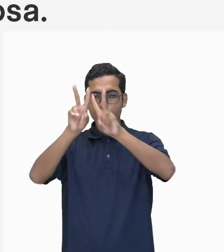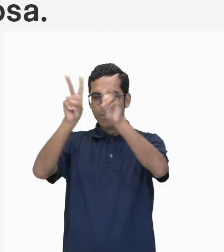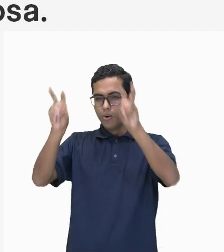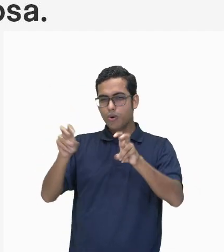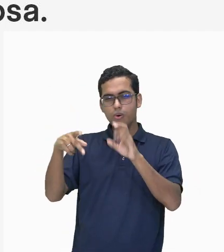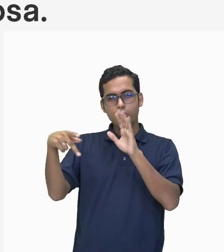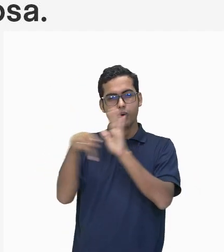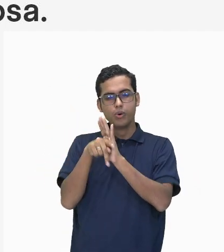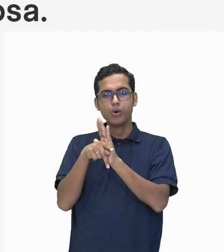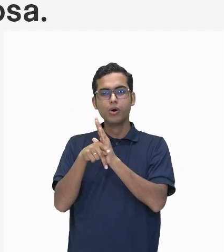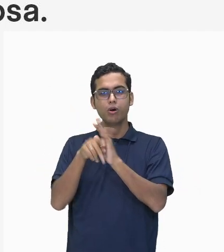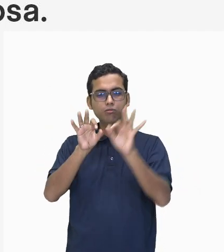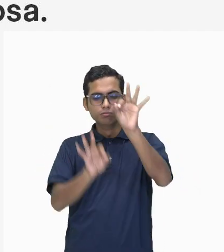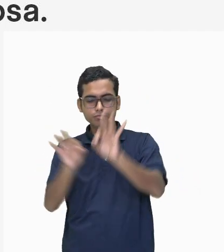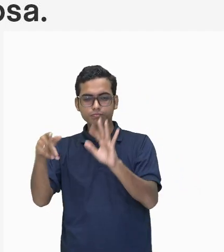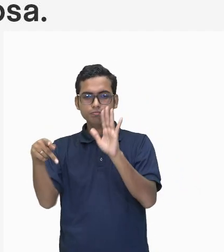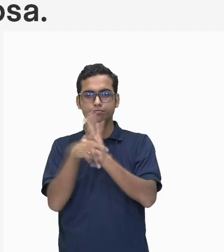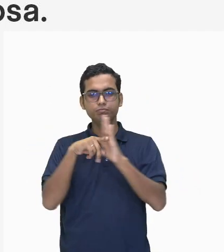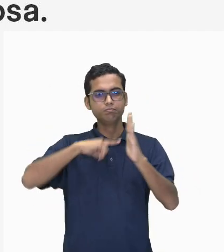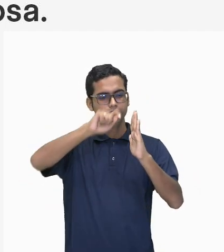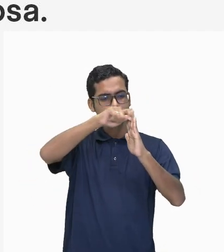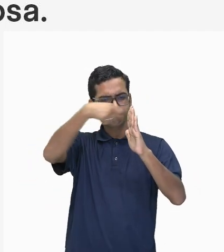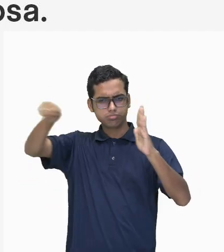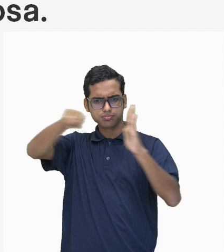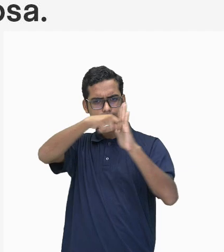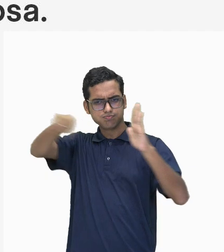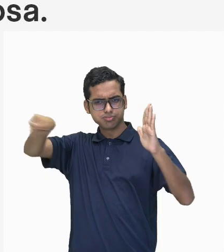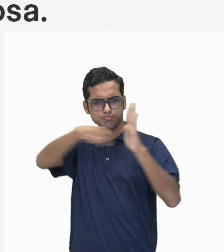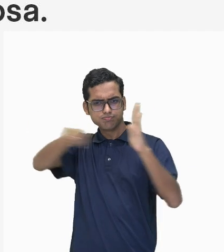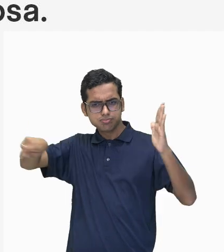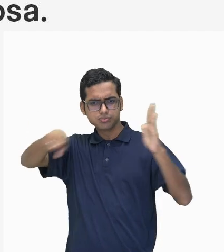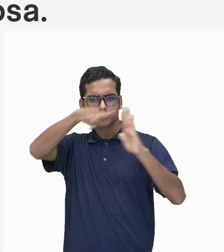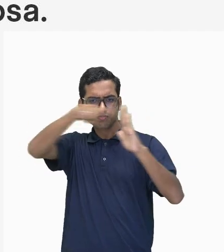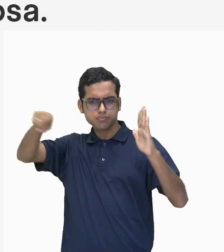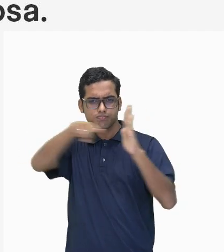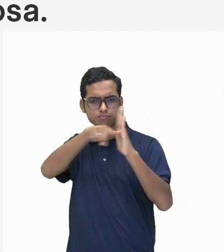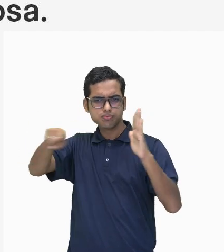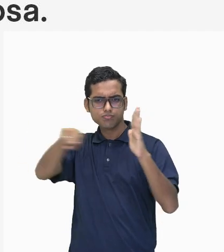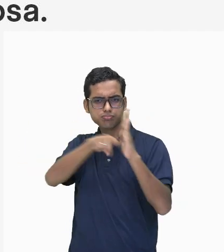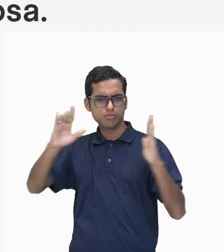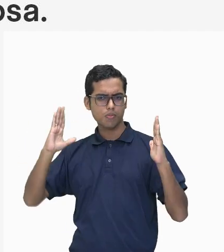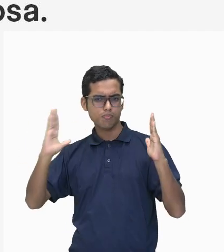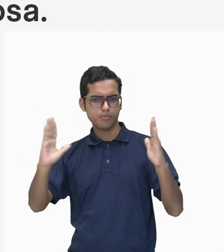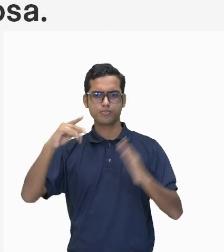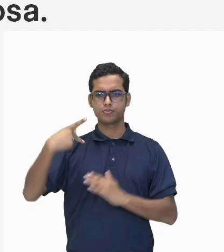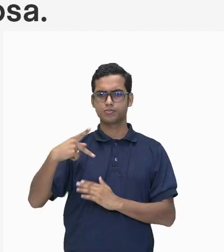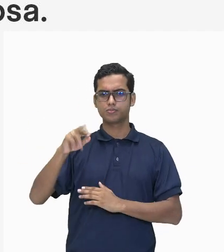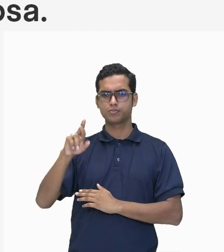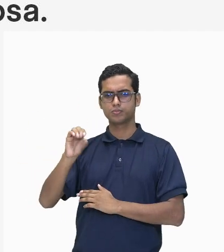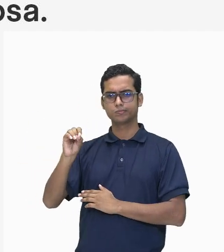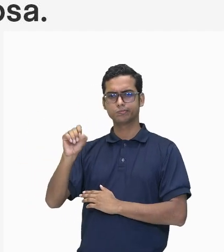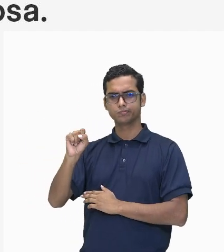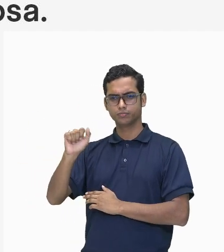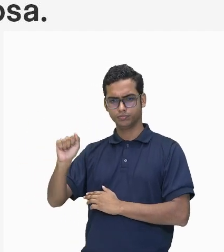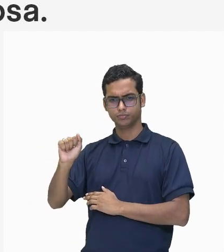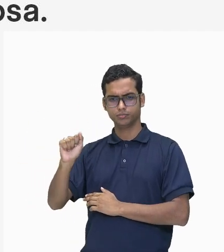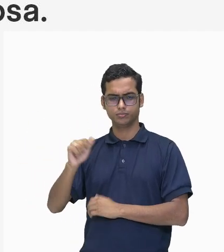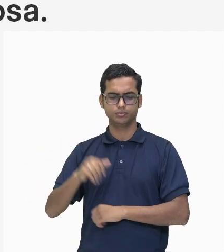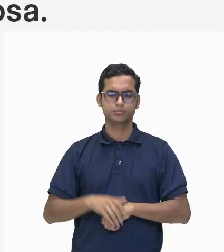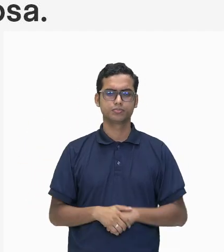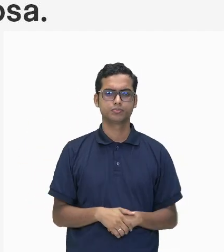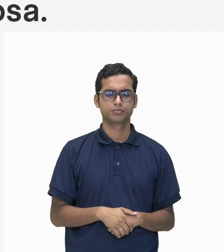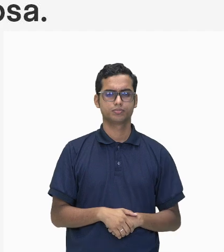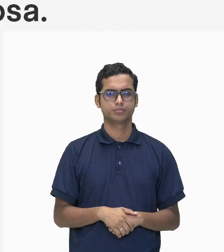de prosa. E aqui eu vou te dar uma estrutura de como é que é fomentado